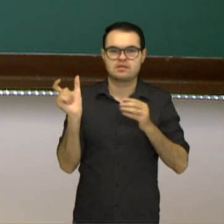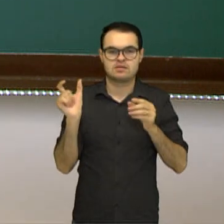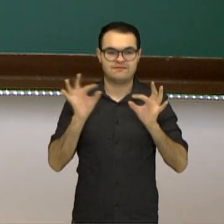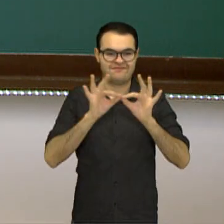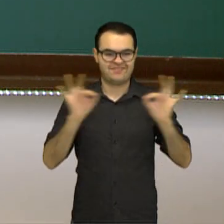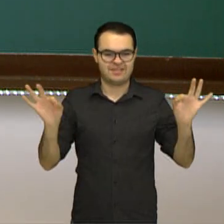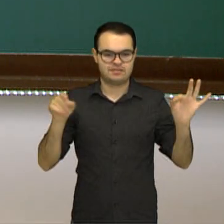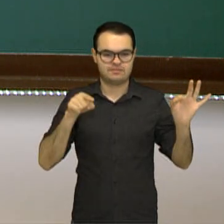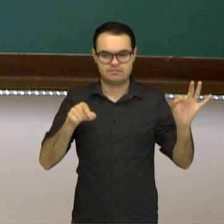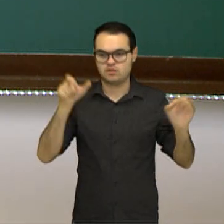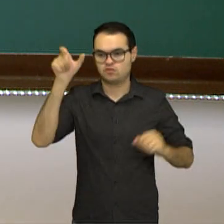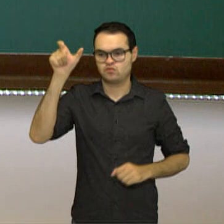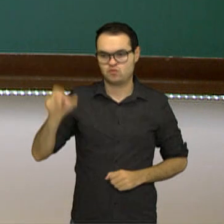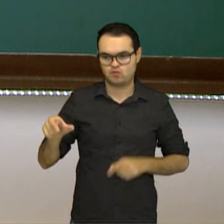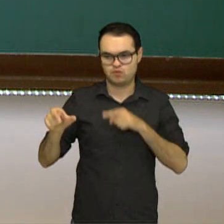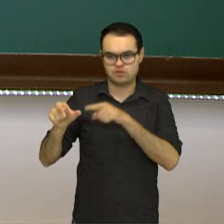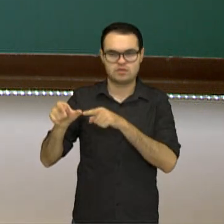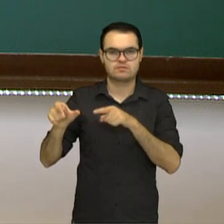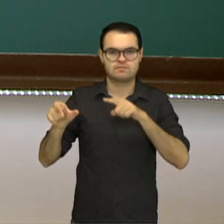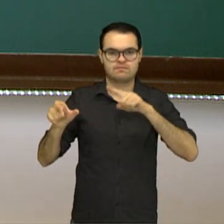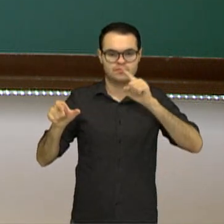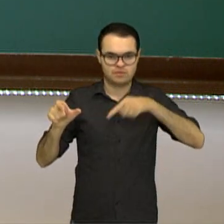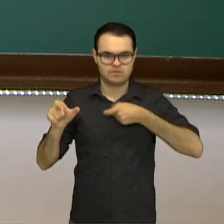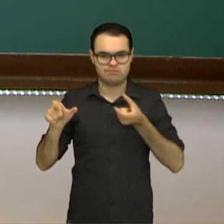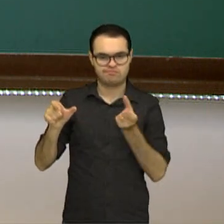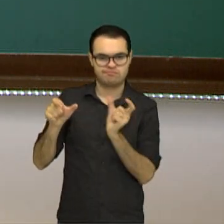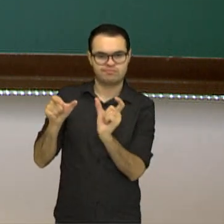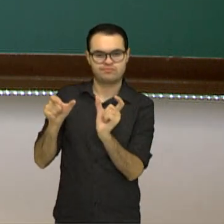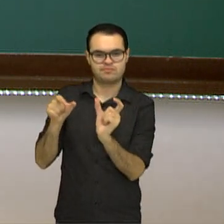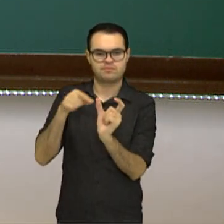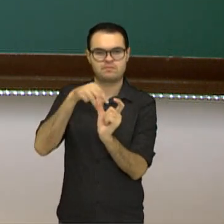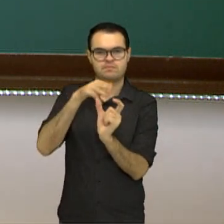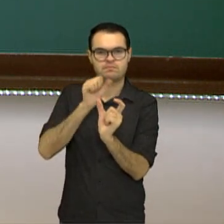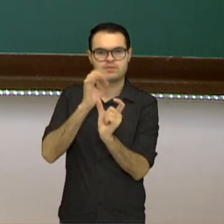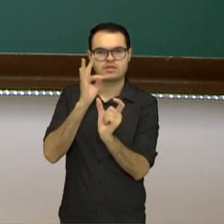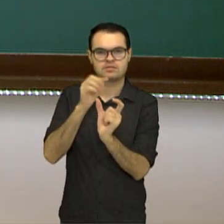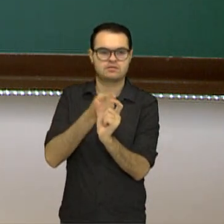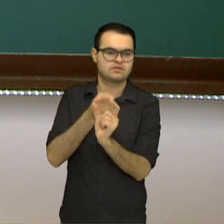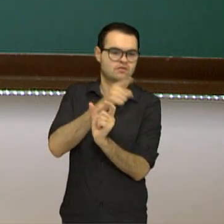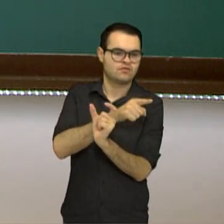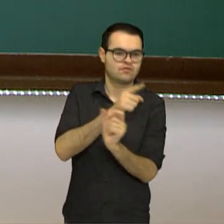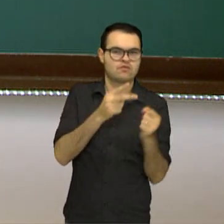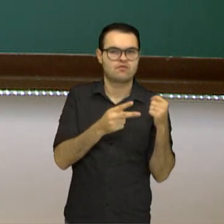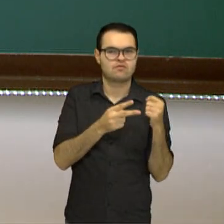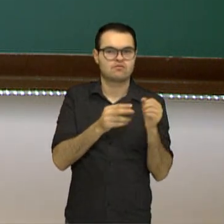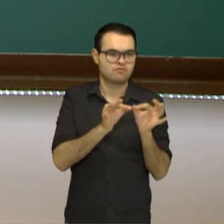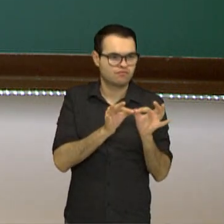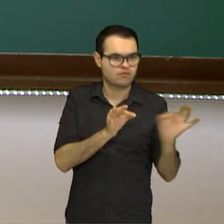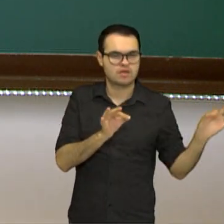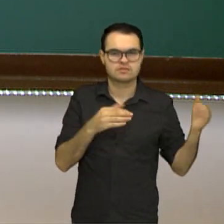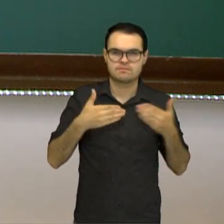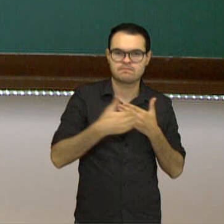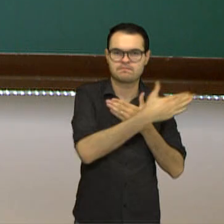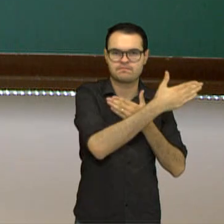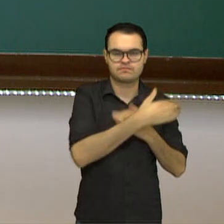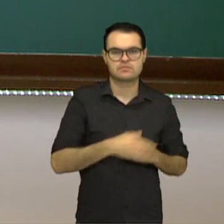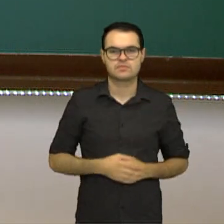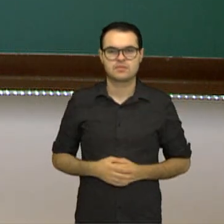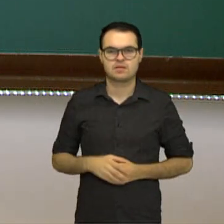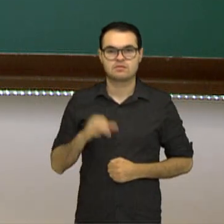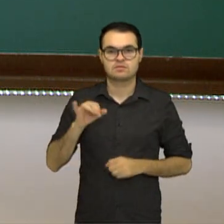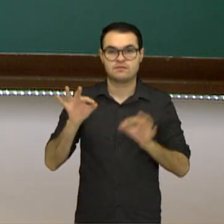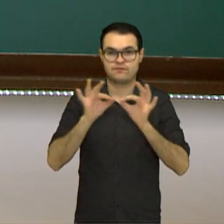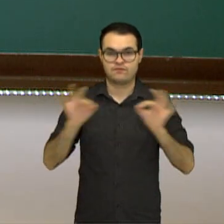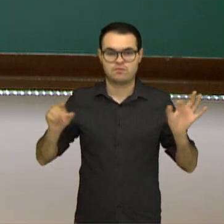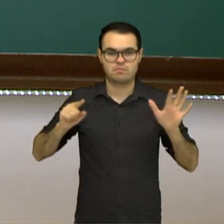você acrescentar o sujeito, logo em seguida o must, o verbo modal, e o resto da frase. Caso você queira